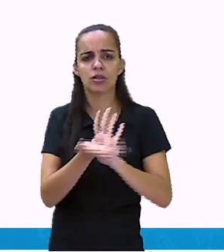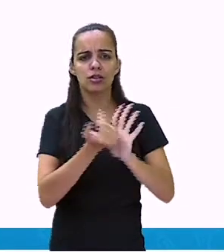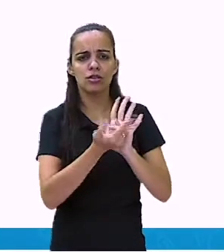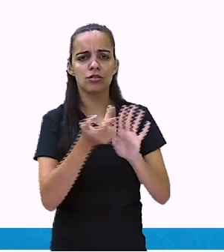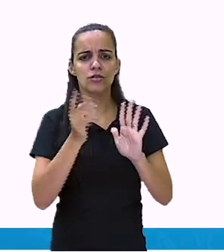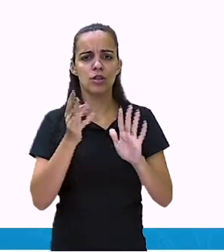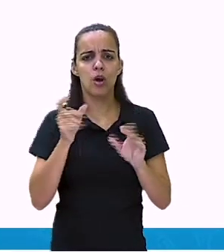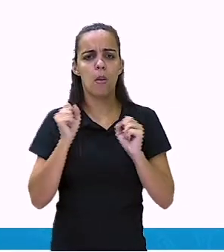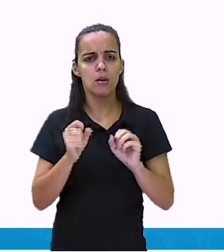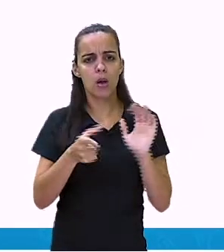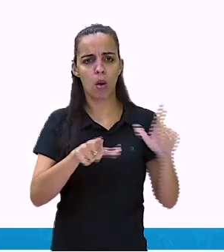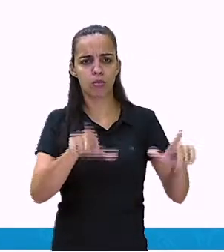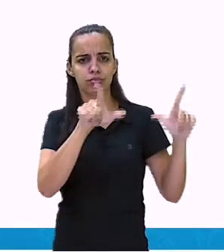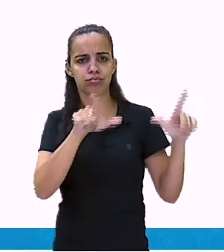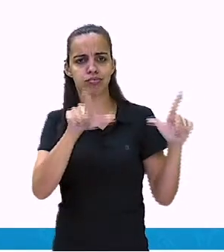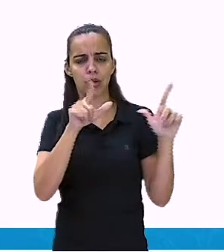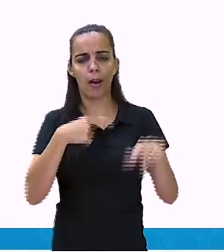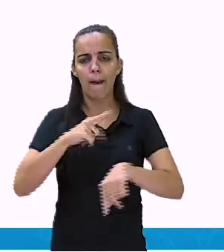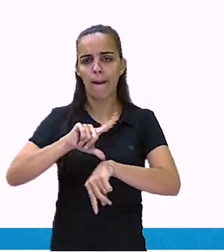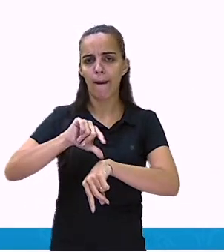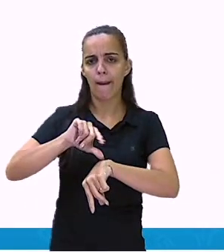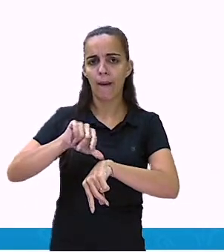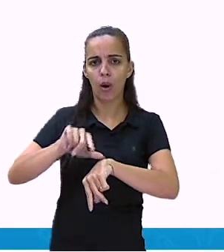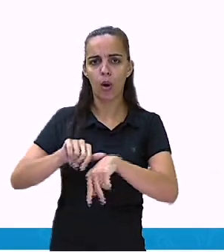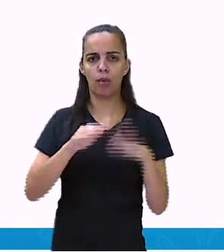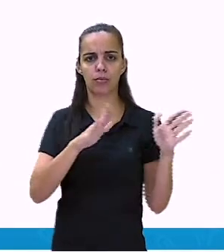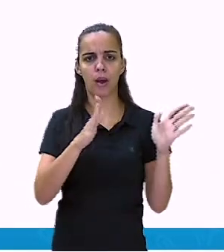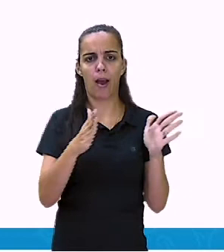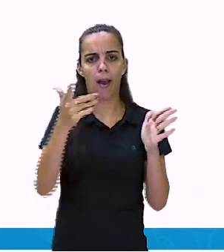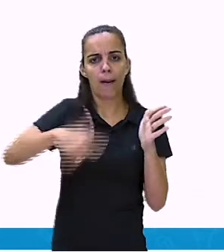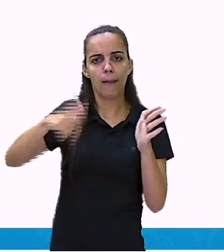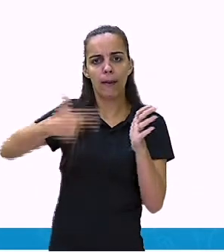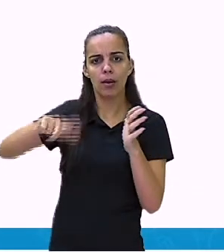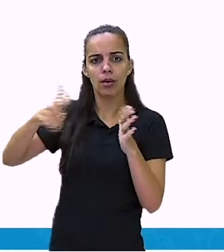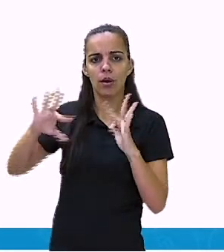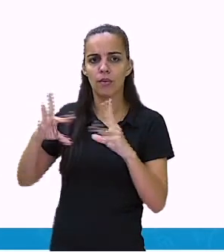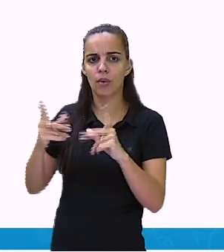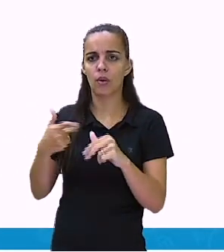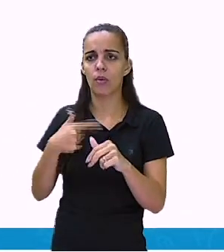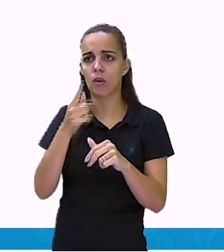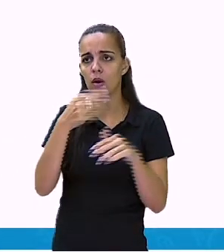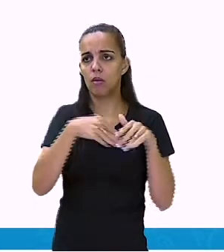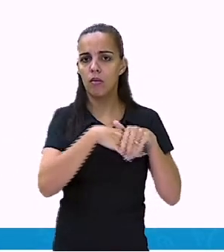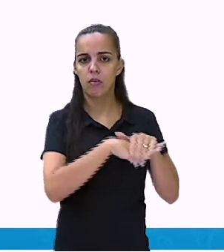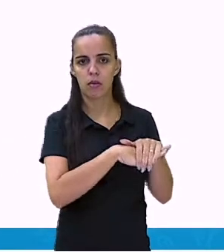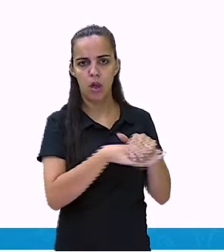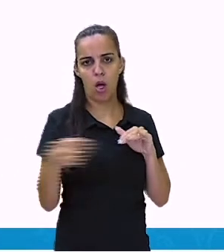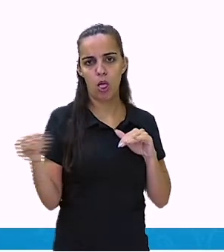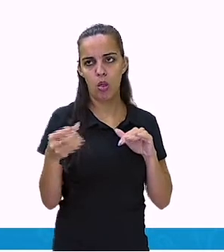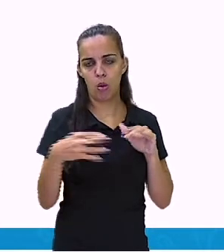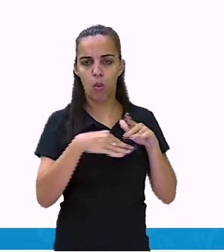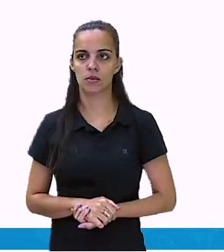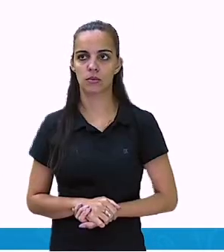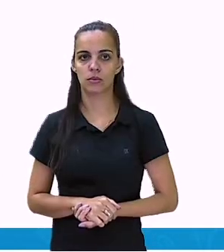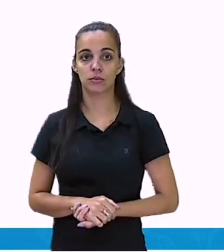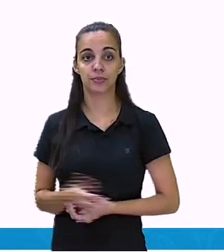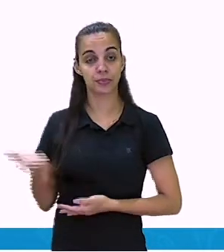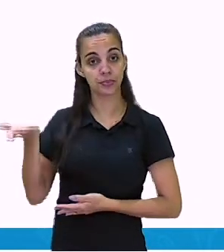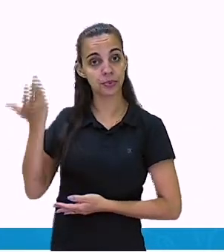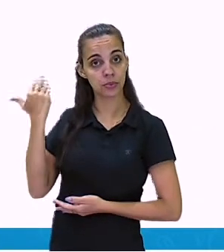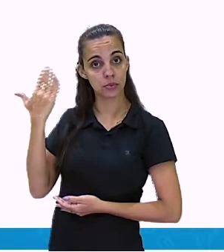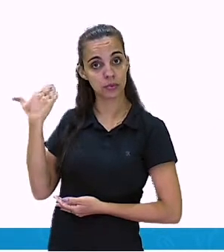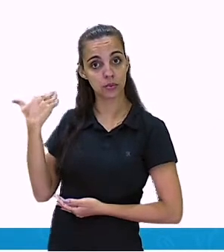são exibidos em todos os horários, enquanto outros ficam engavetados.